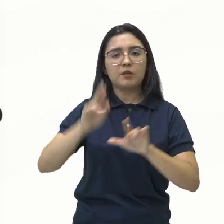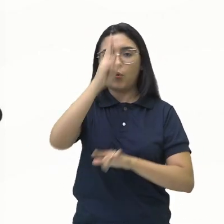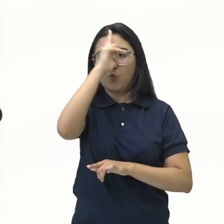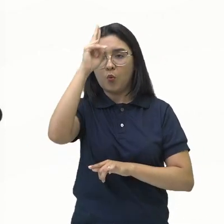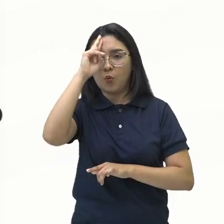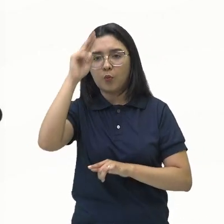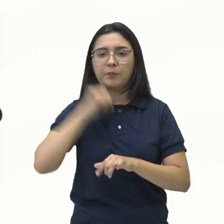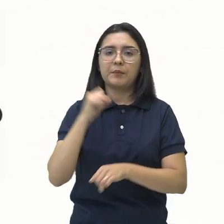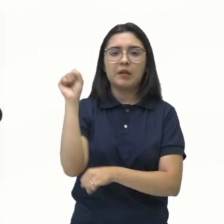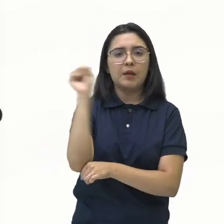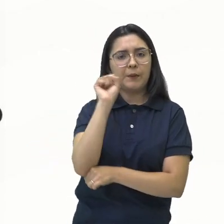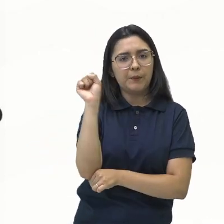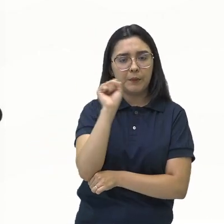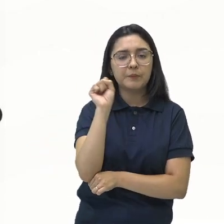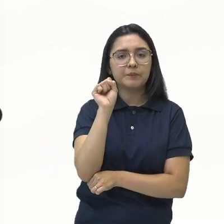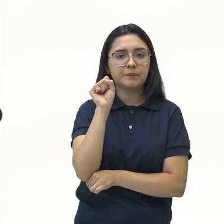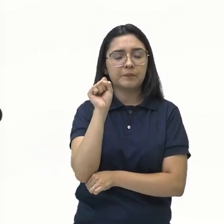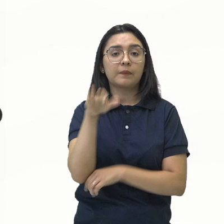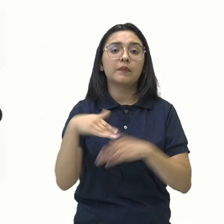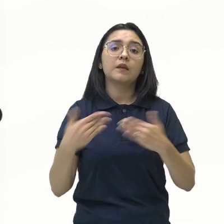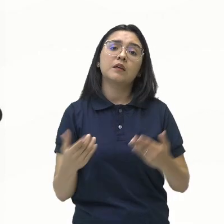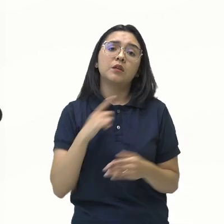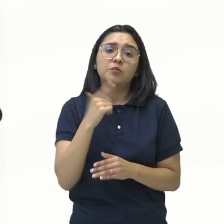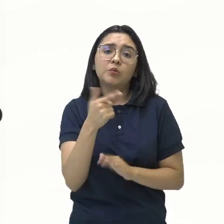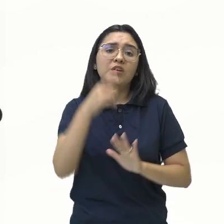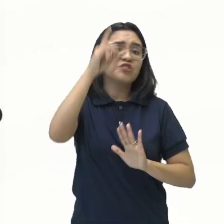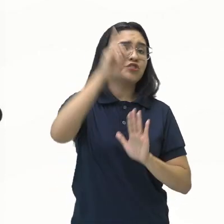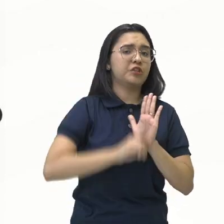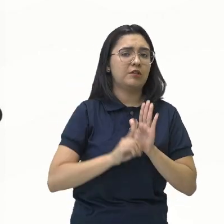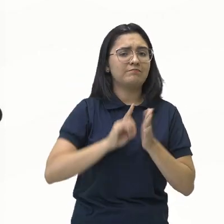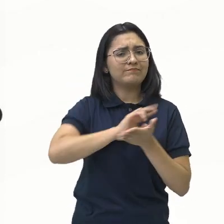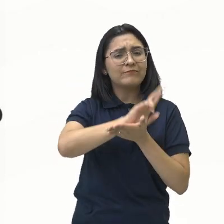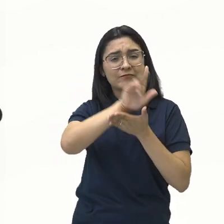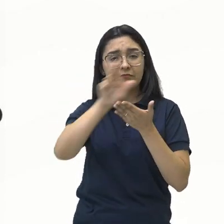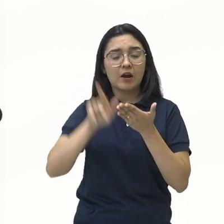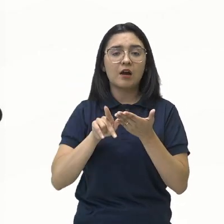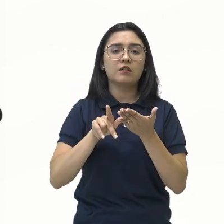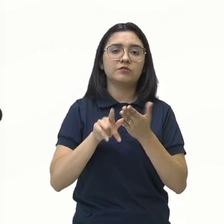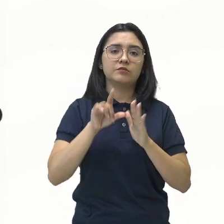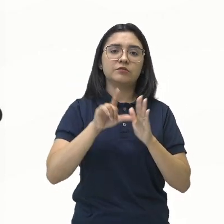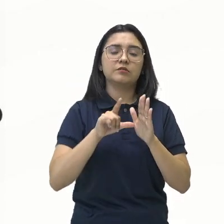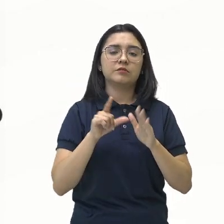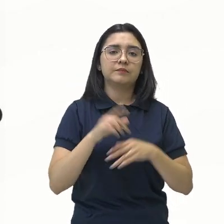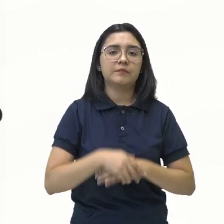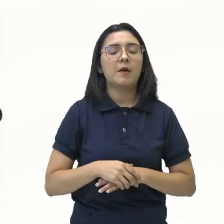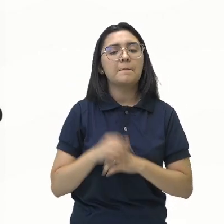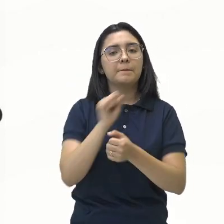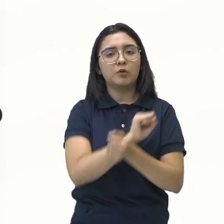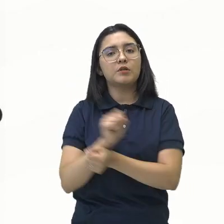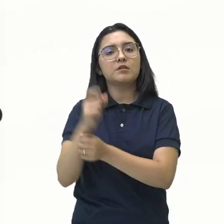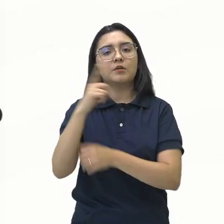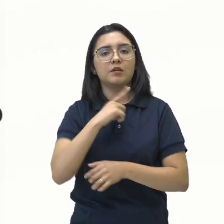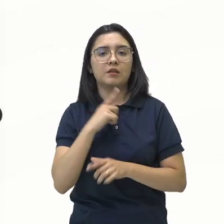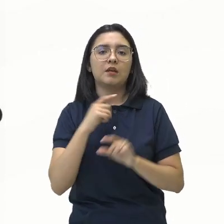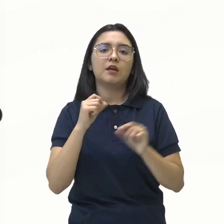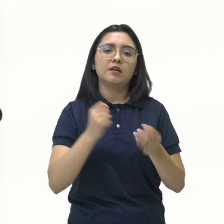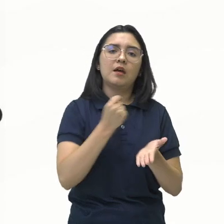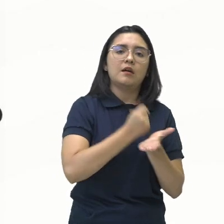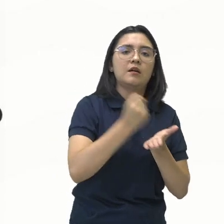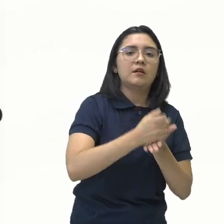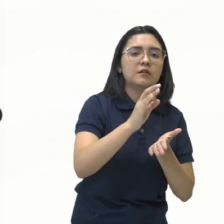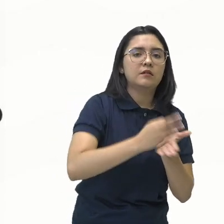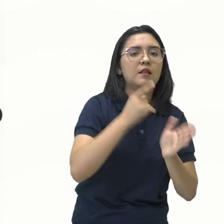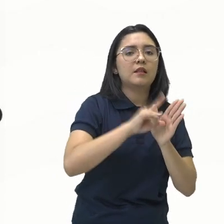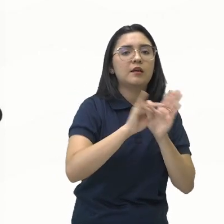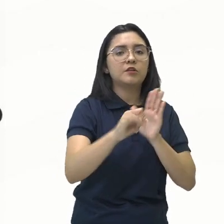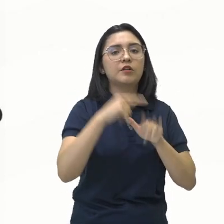como motorista de aplicativo, está desassistido de toda a proteção que contém as leis trabalhistas